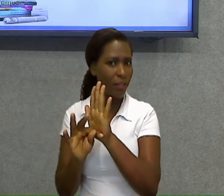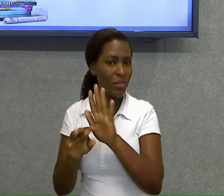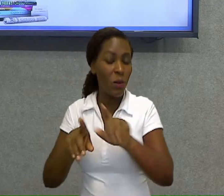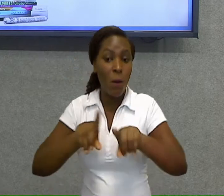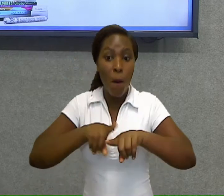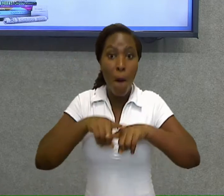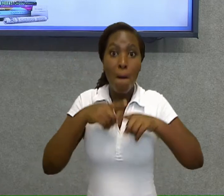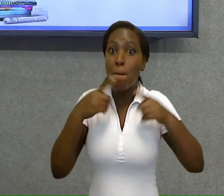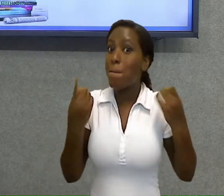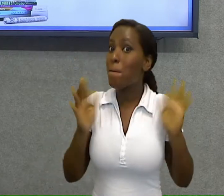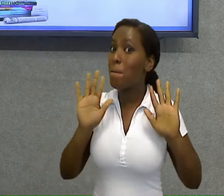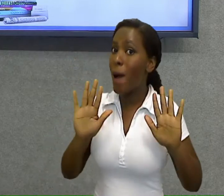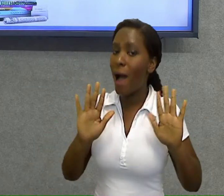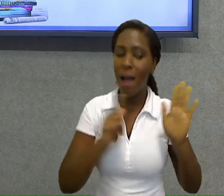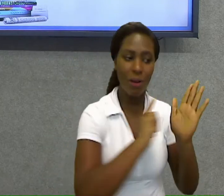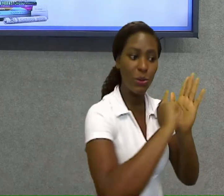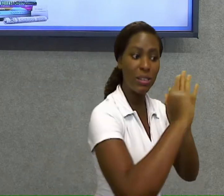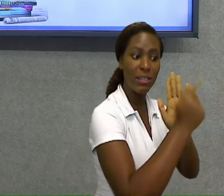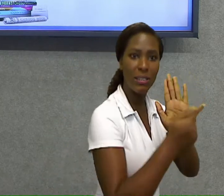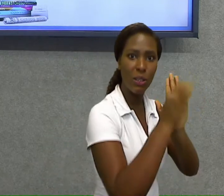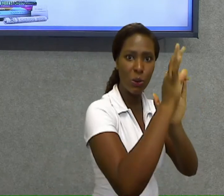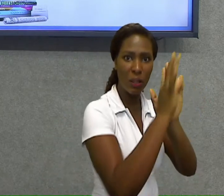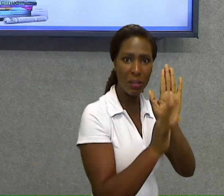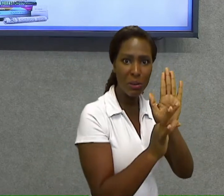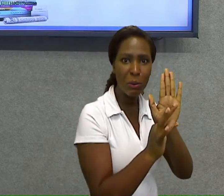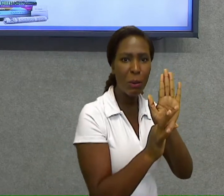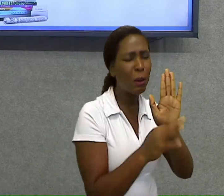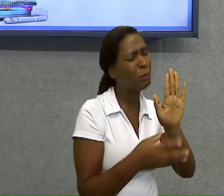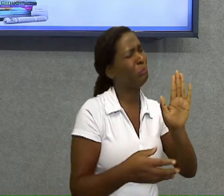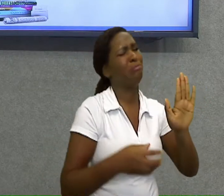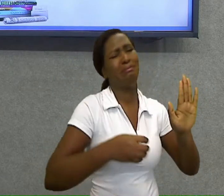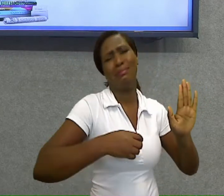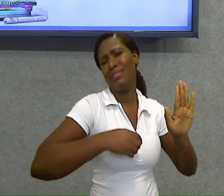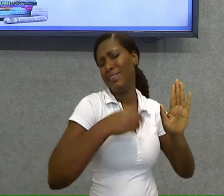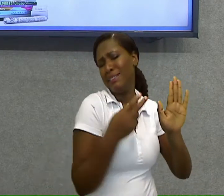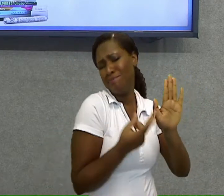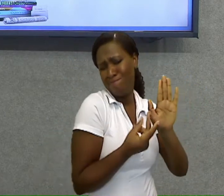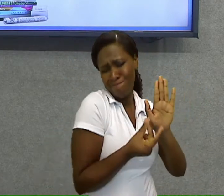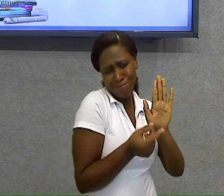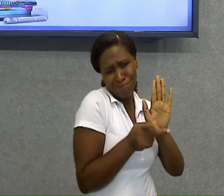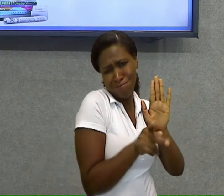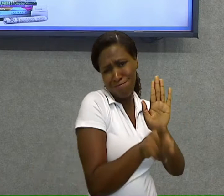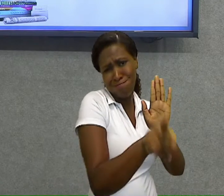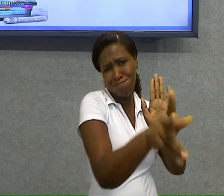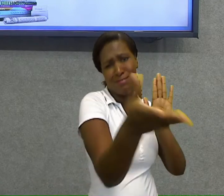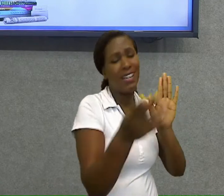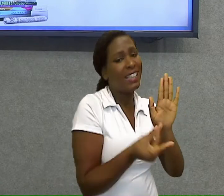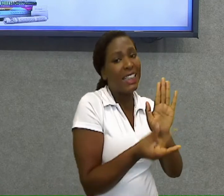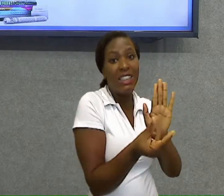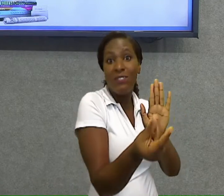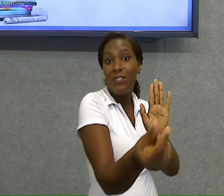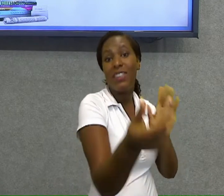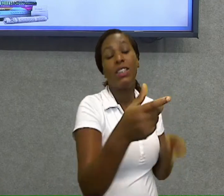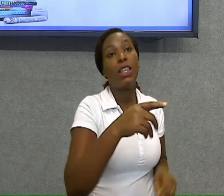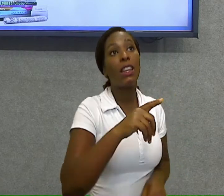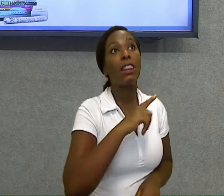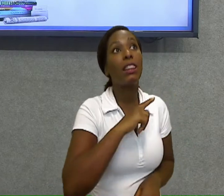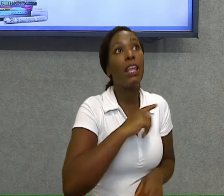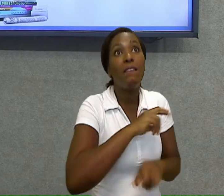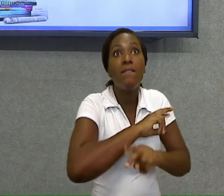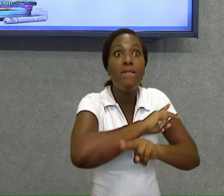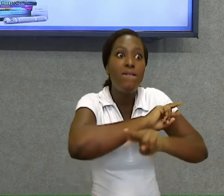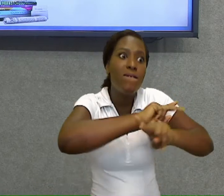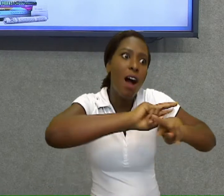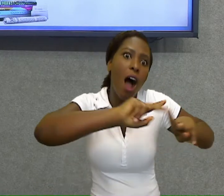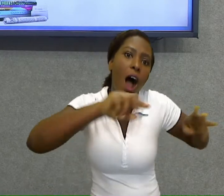contar. Sim, são diversos e cumprem uma função social específica, ou seja, são